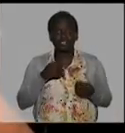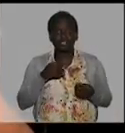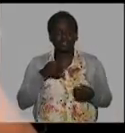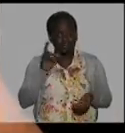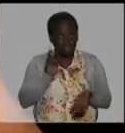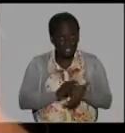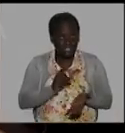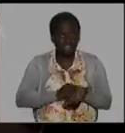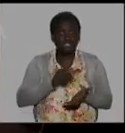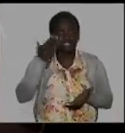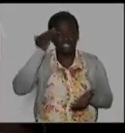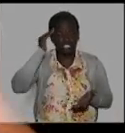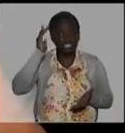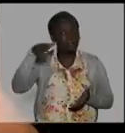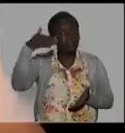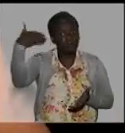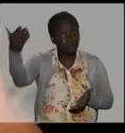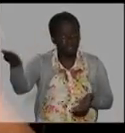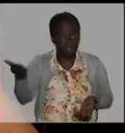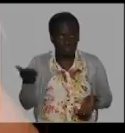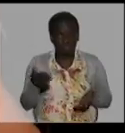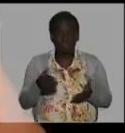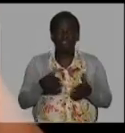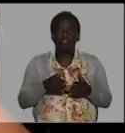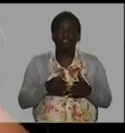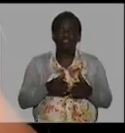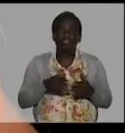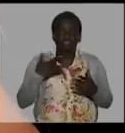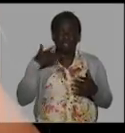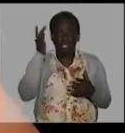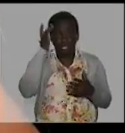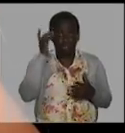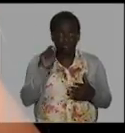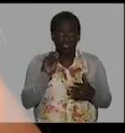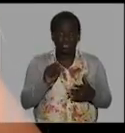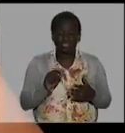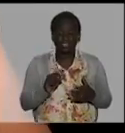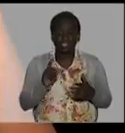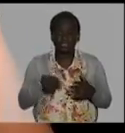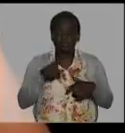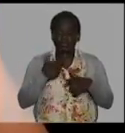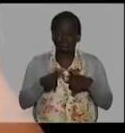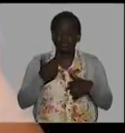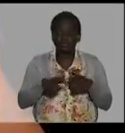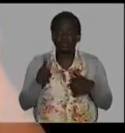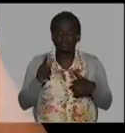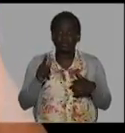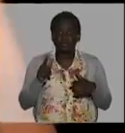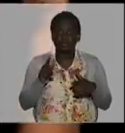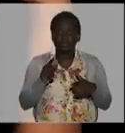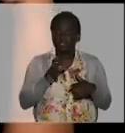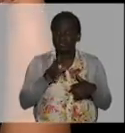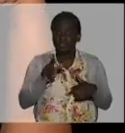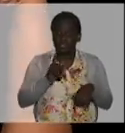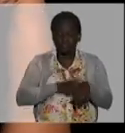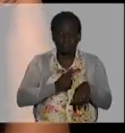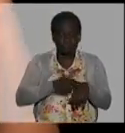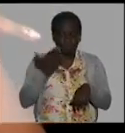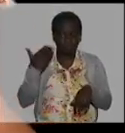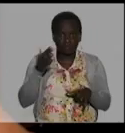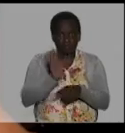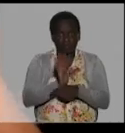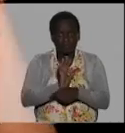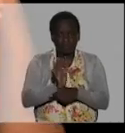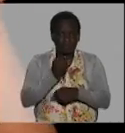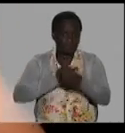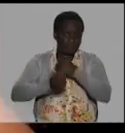Sim, mas na verdade eu consegui entender bem depois, assim, né? Eu acho que é uma questão que não era naquela época. Esse